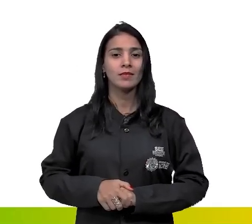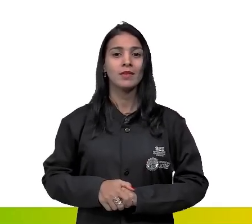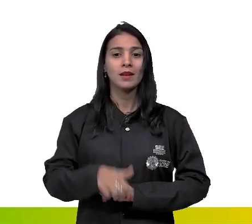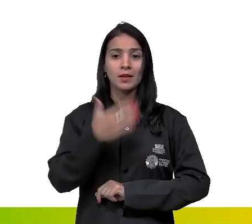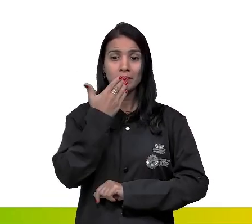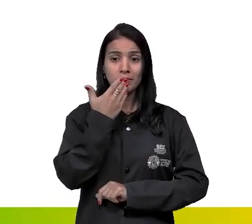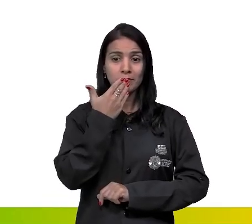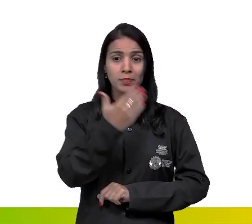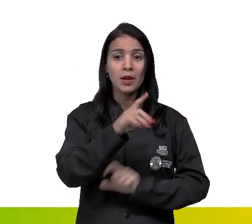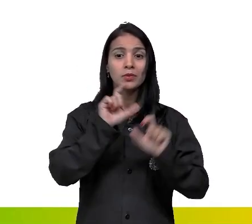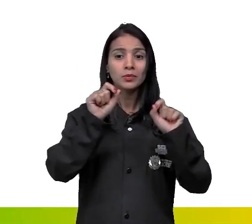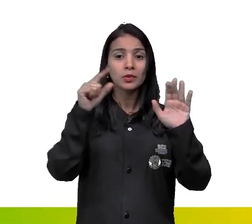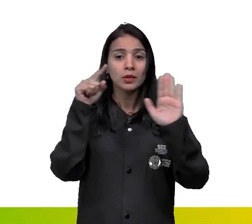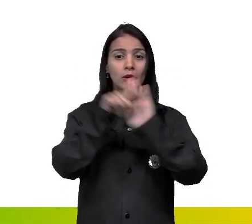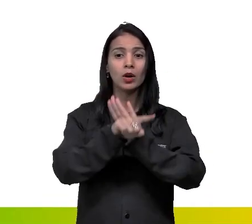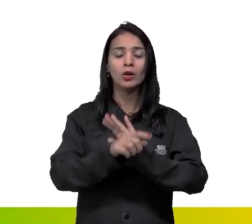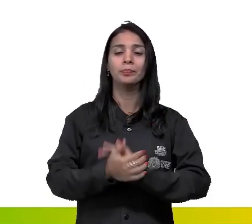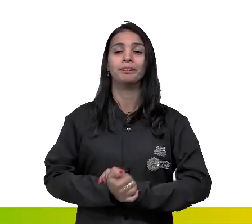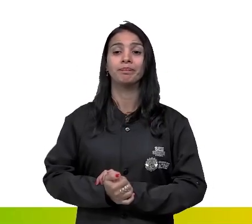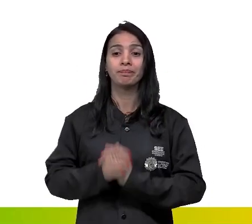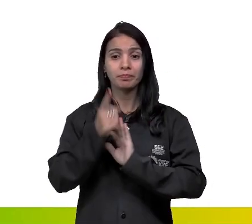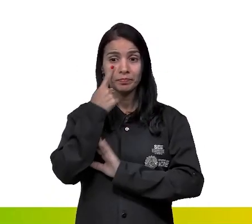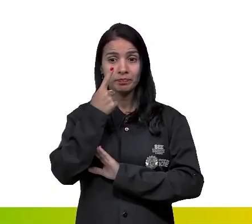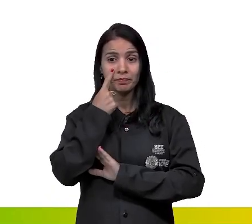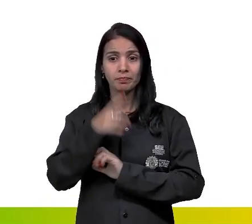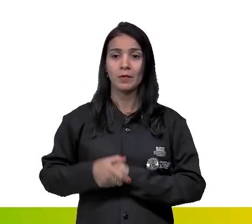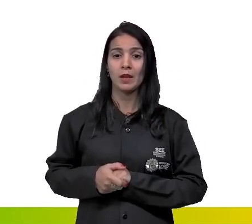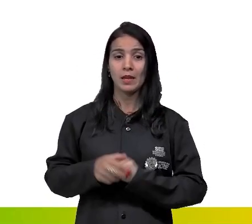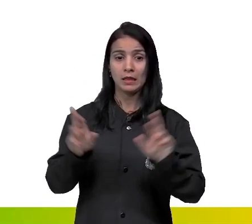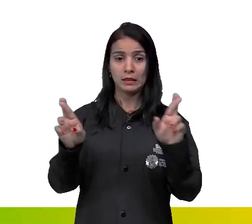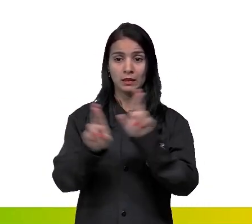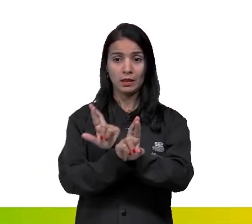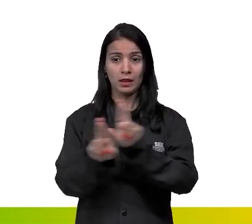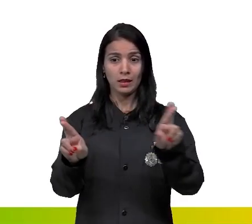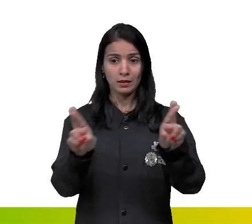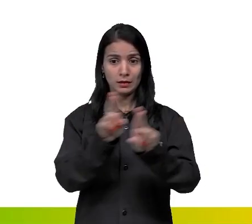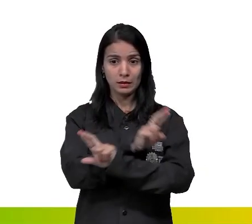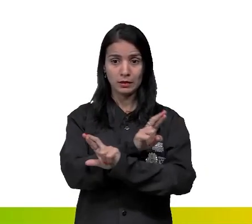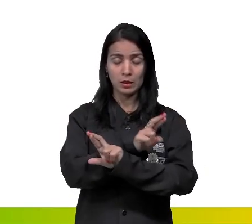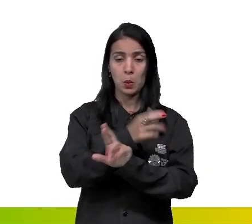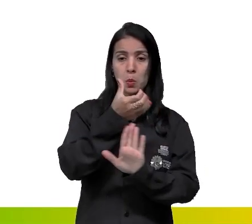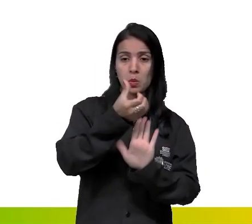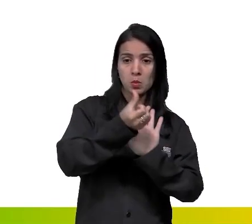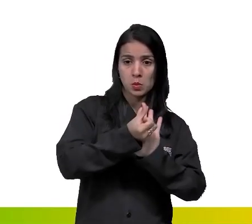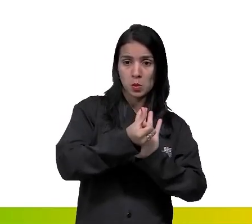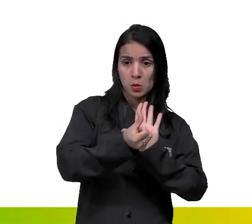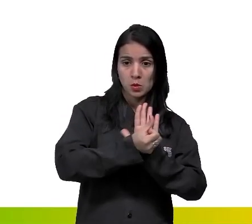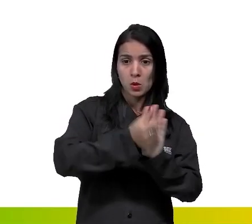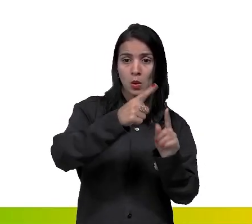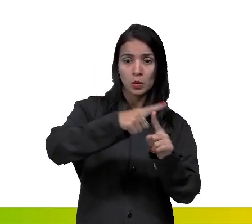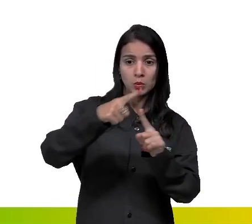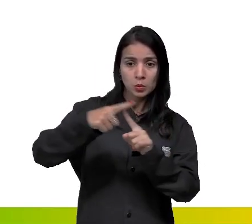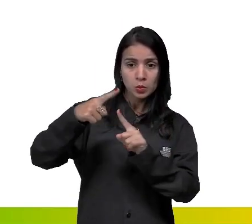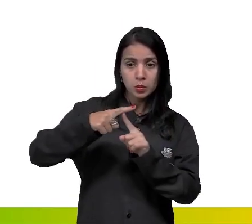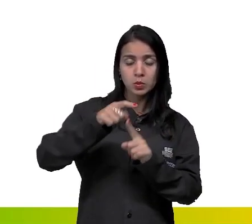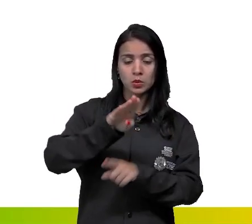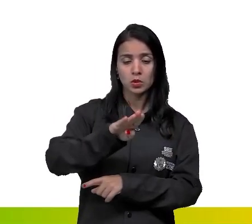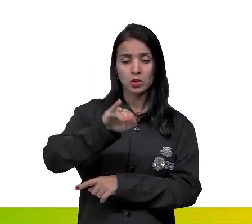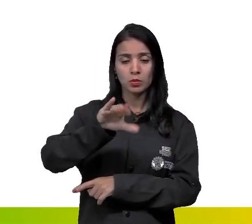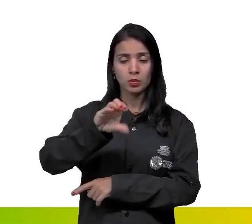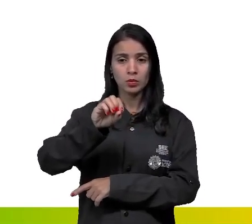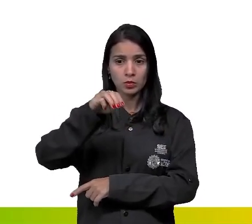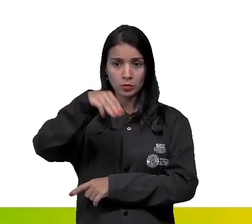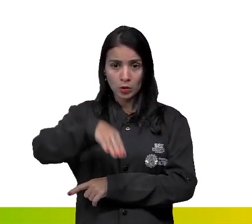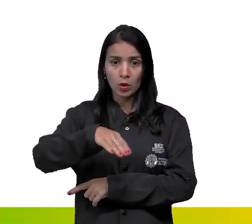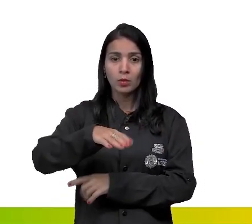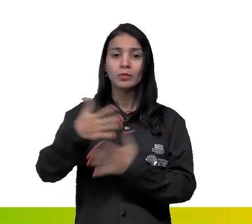fiquem bem atentos. Em relação aos biomas brasileiros, em qual deles esse